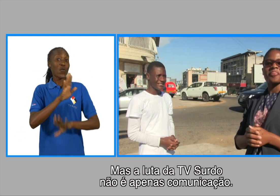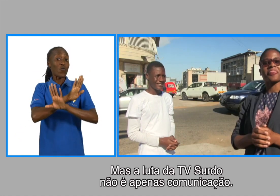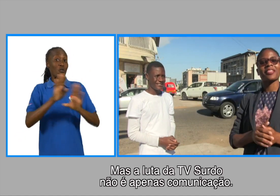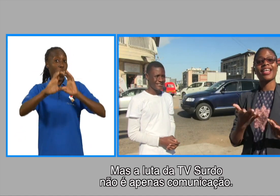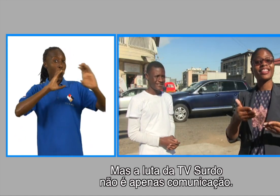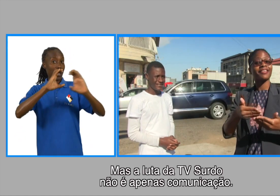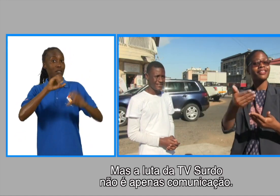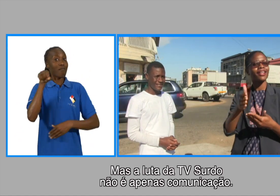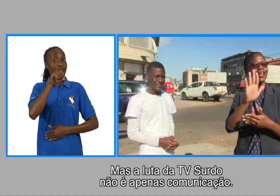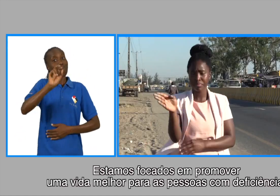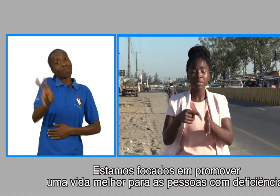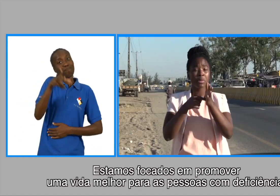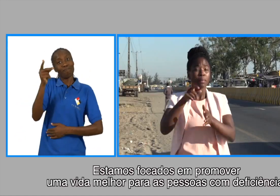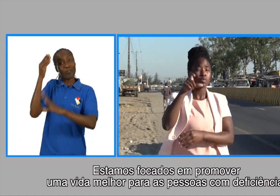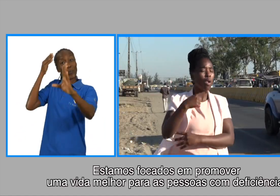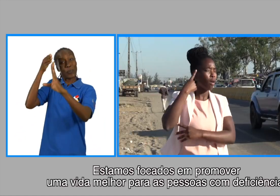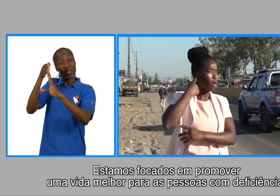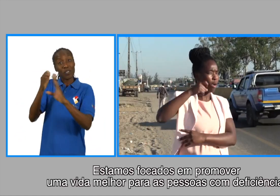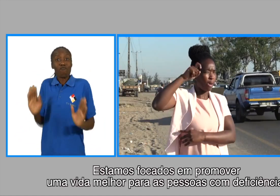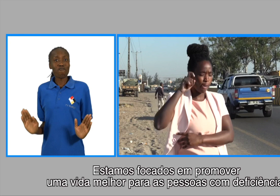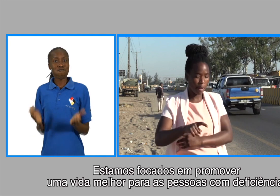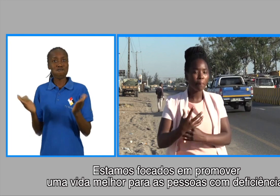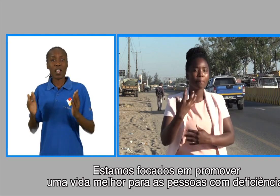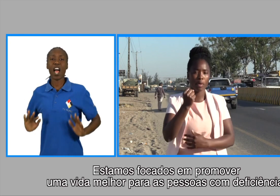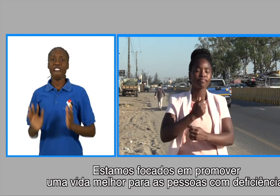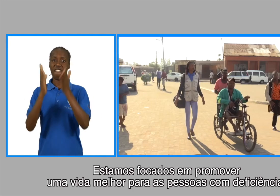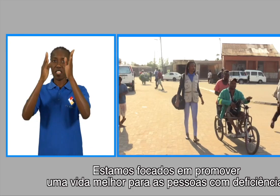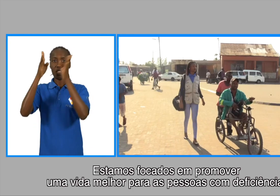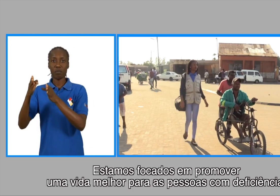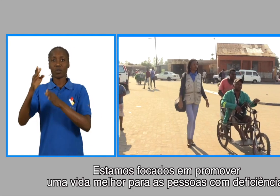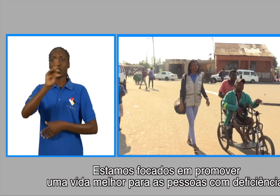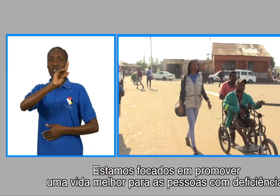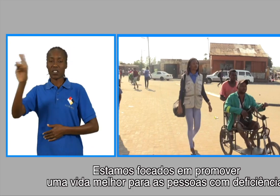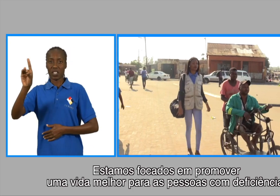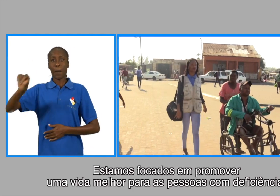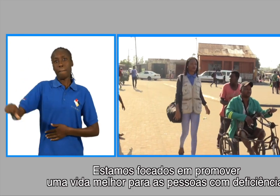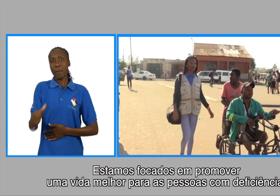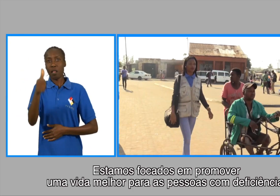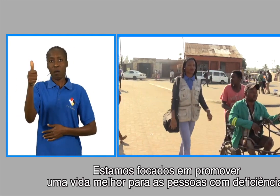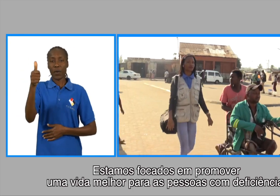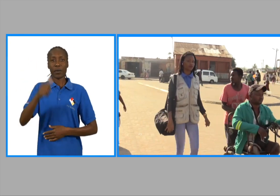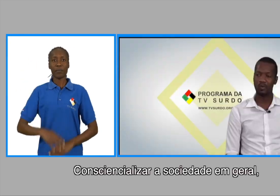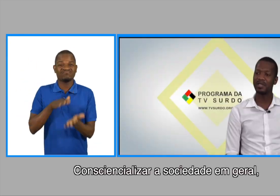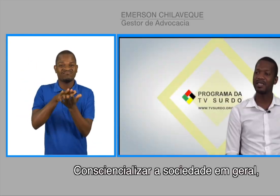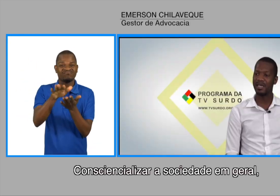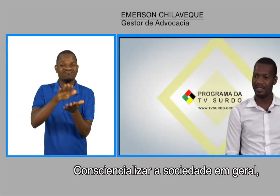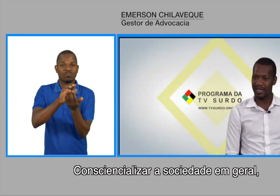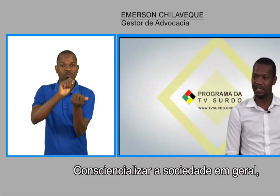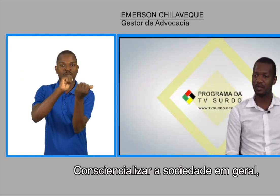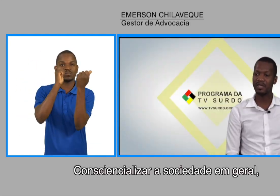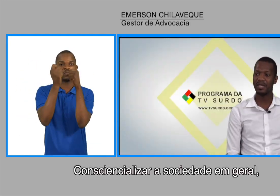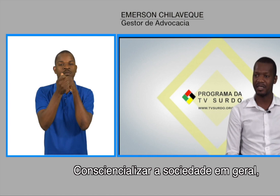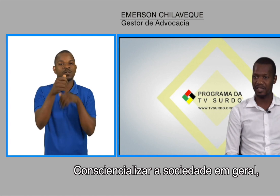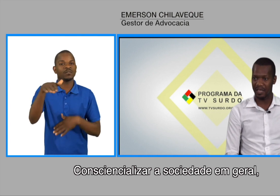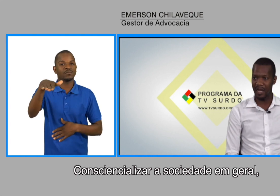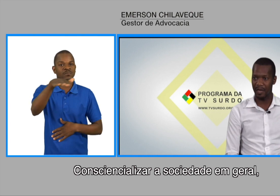não é apenas comunicação estamos focados em promover uma vida melhor para as pessoas com deficiência. Consencializar